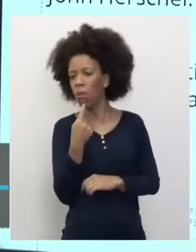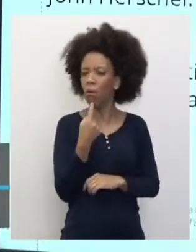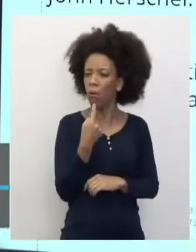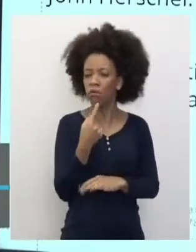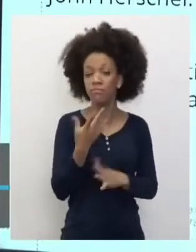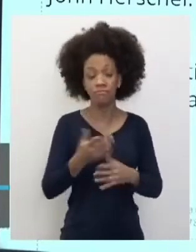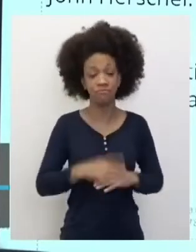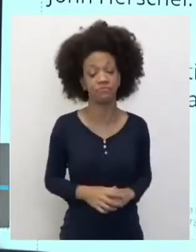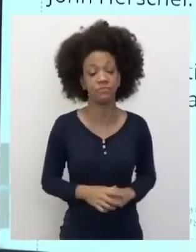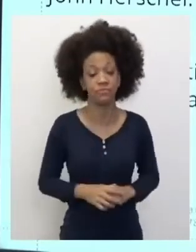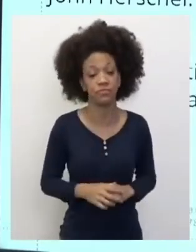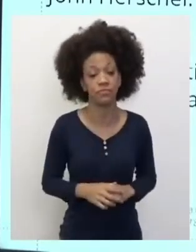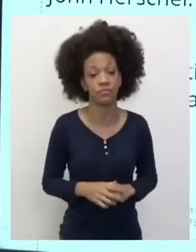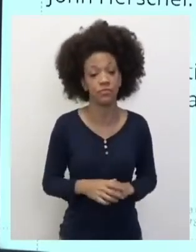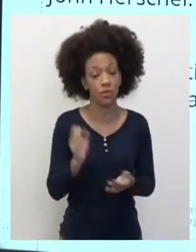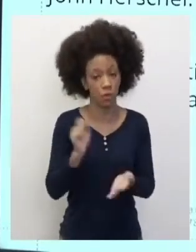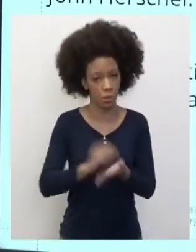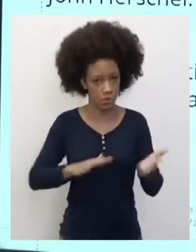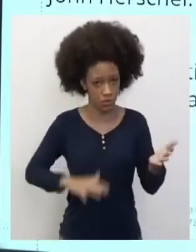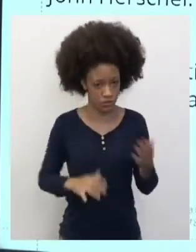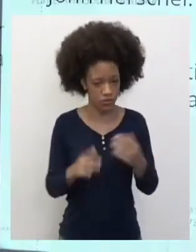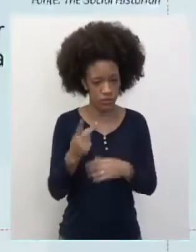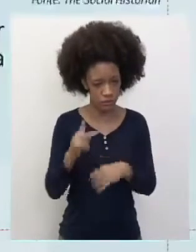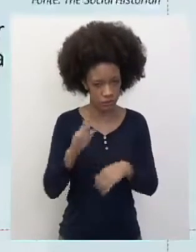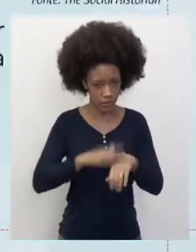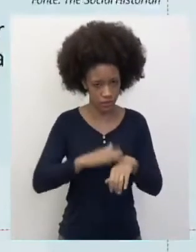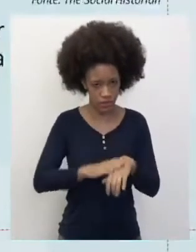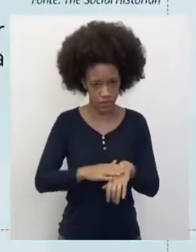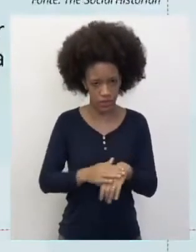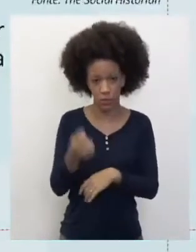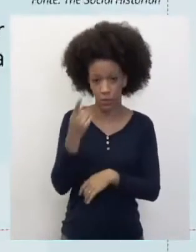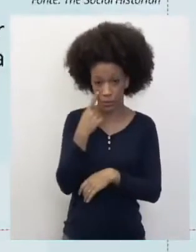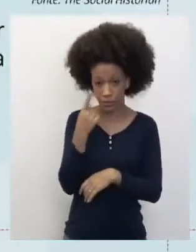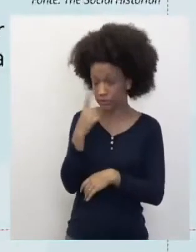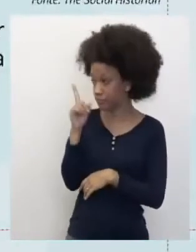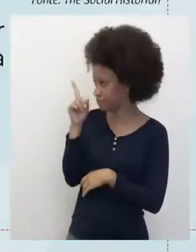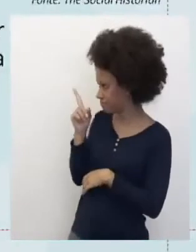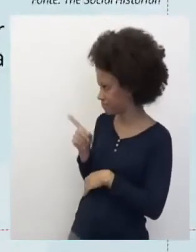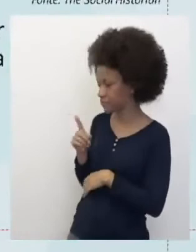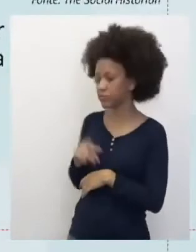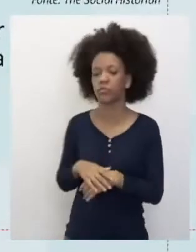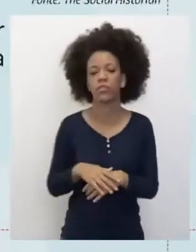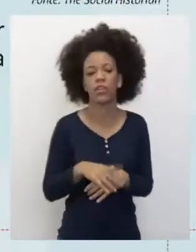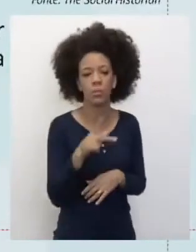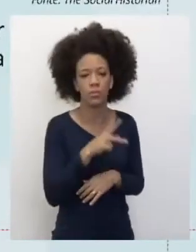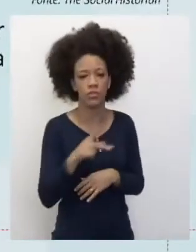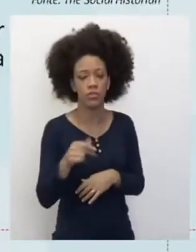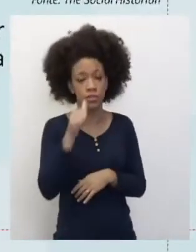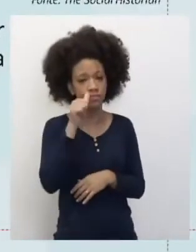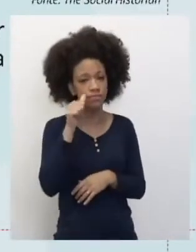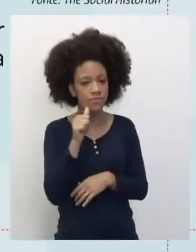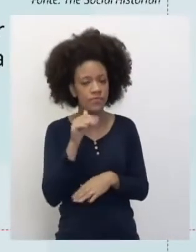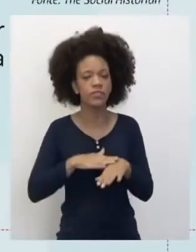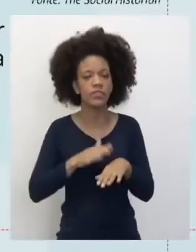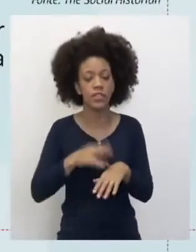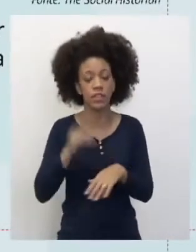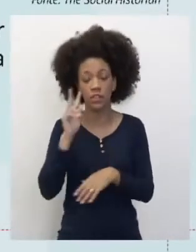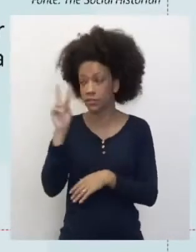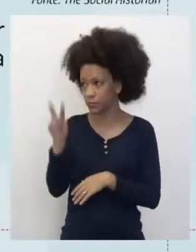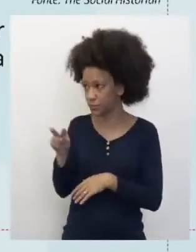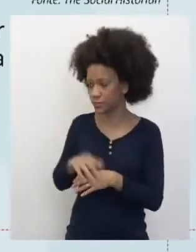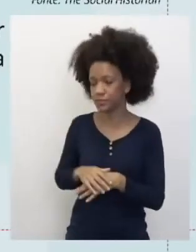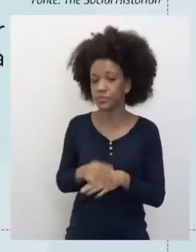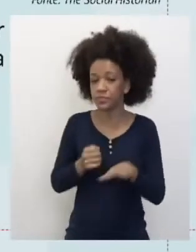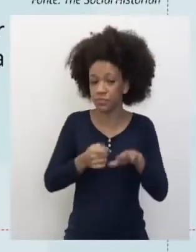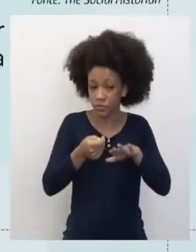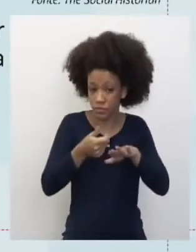Nós temos aí mais uma atividade para vocês fazerem, observarem. A Prandréia vai fazer a leitura. Vamos lá. Fake news